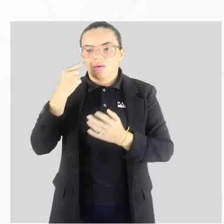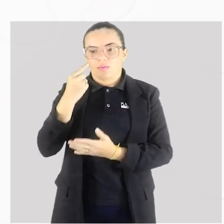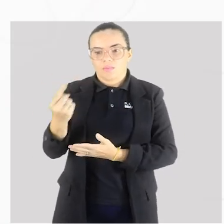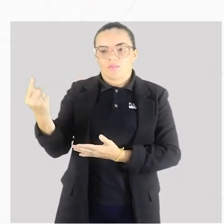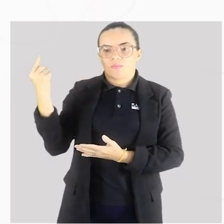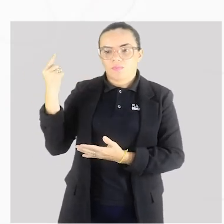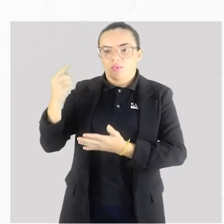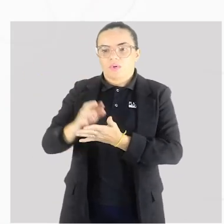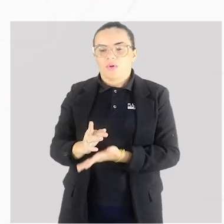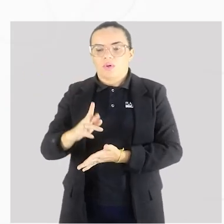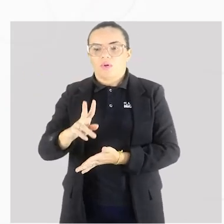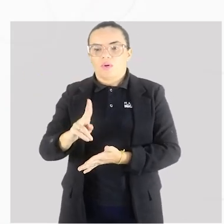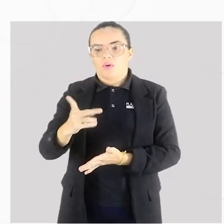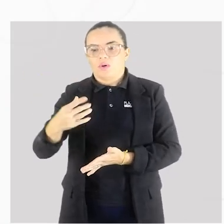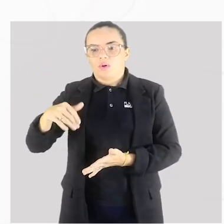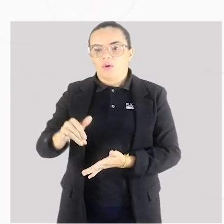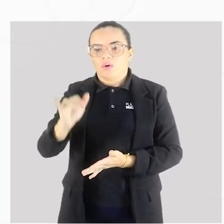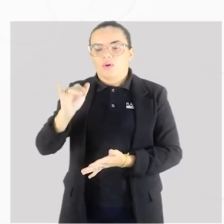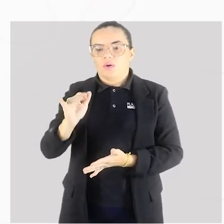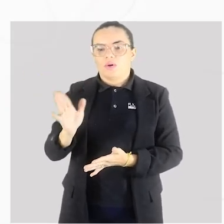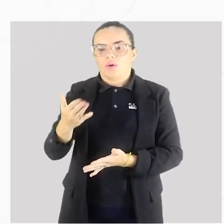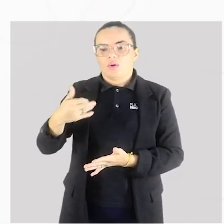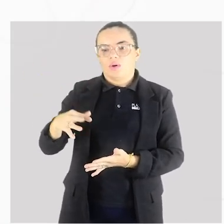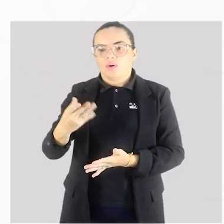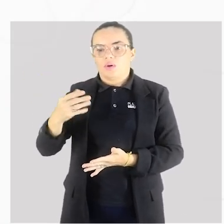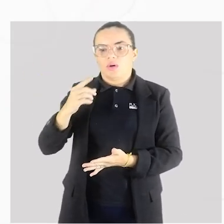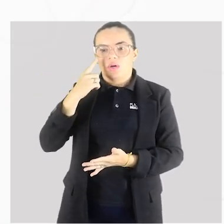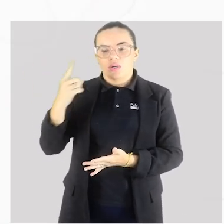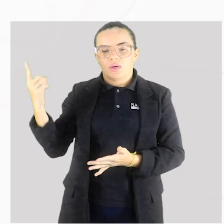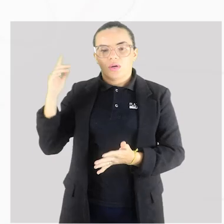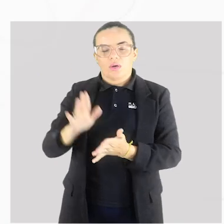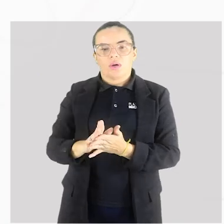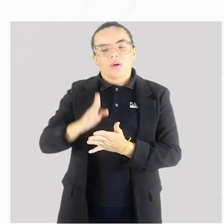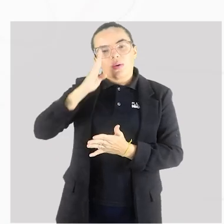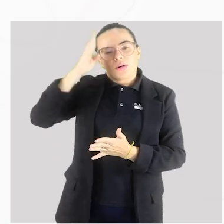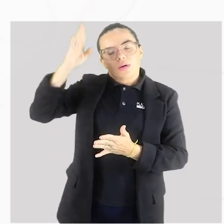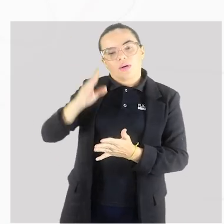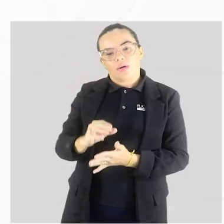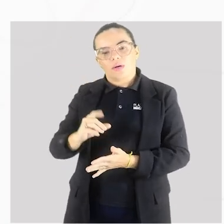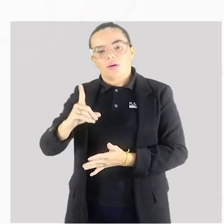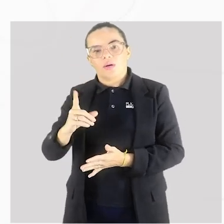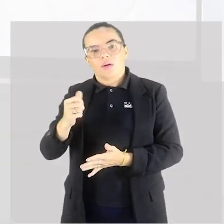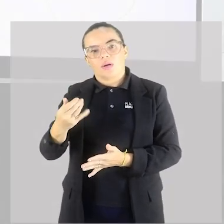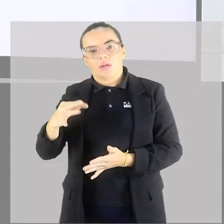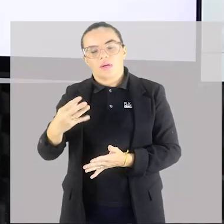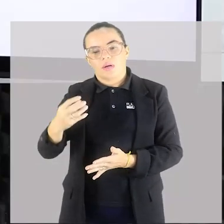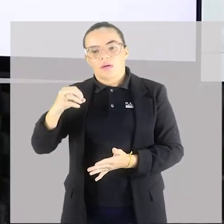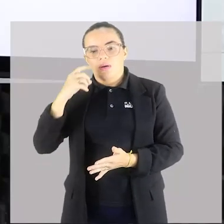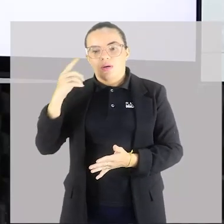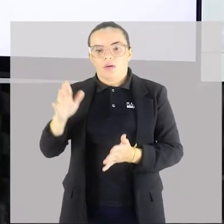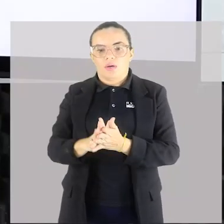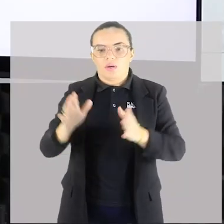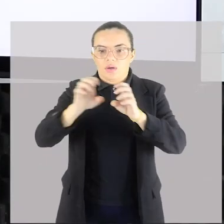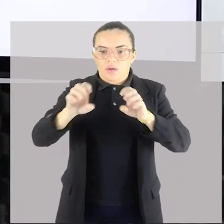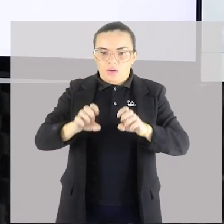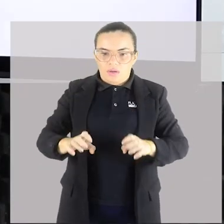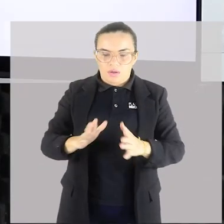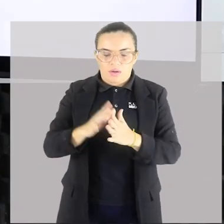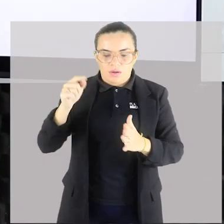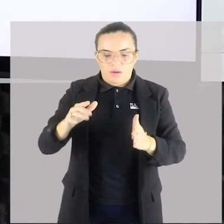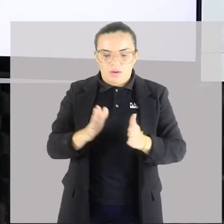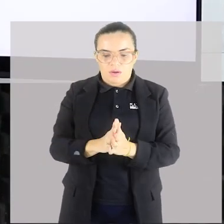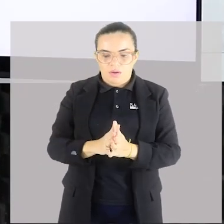o princípio do dadaísmo e com a Action Paint, aquilo que eu falei para vocês. Ou a tela, a estrutura toda está no chão, ou ela